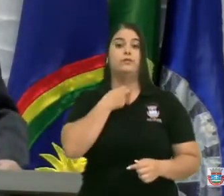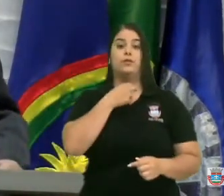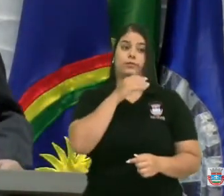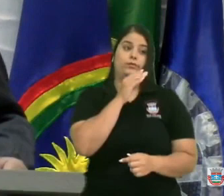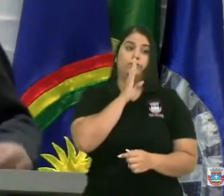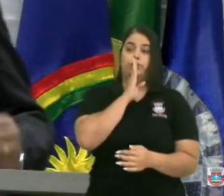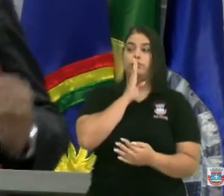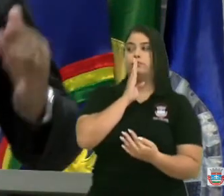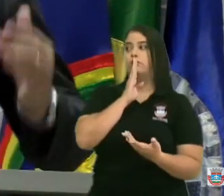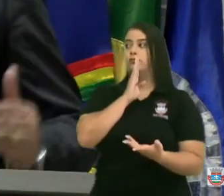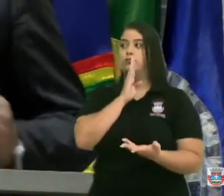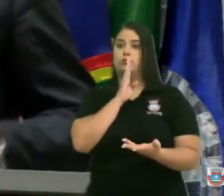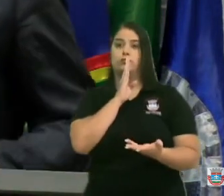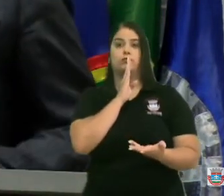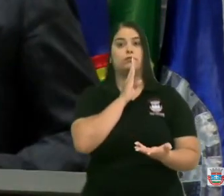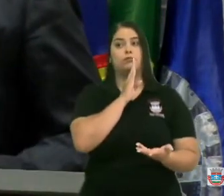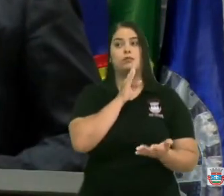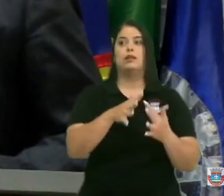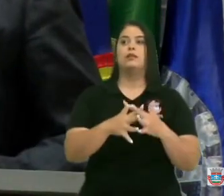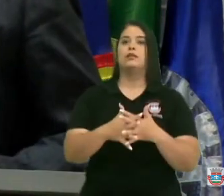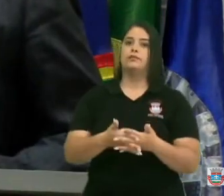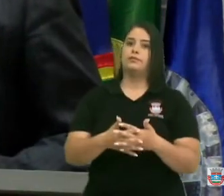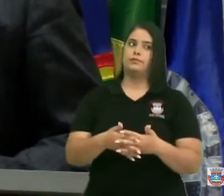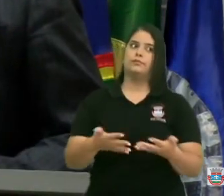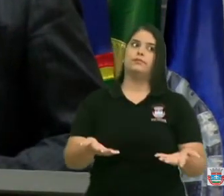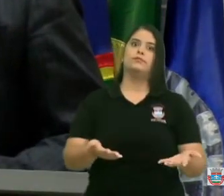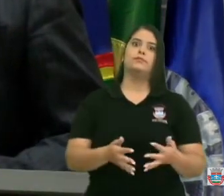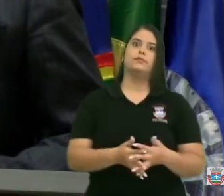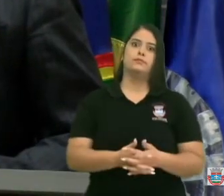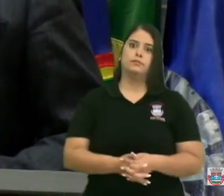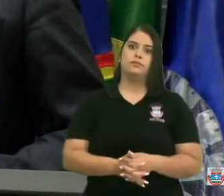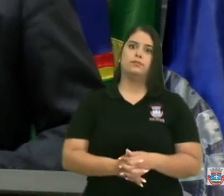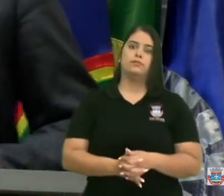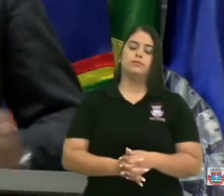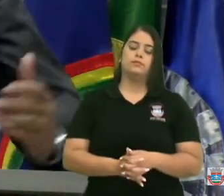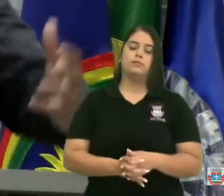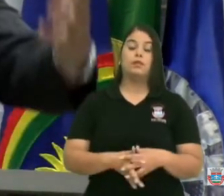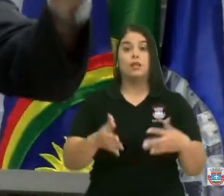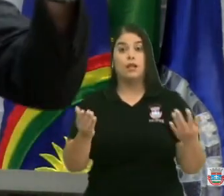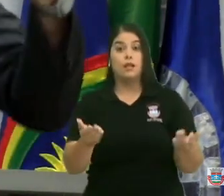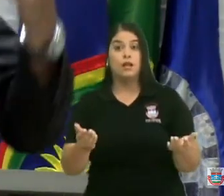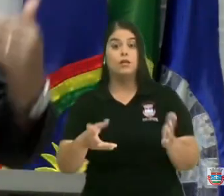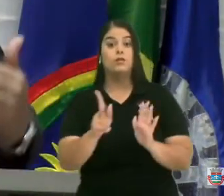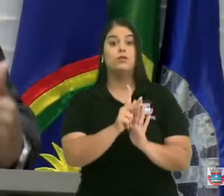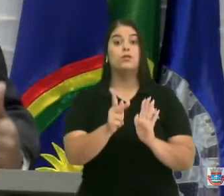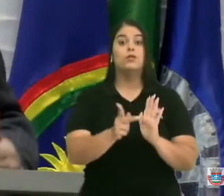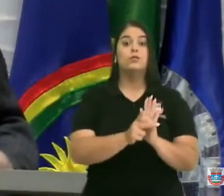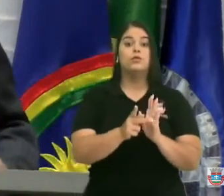que realmente é lamentável. É lamentável. Aí agora o projeto